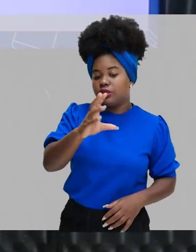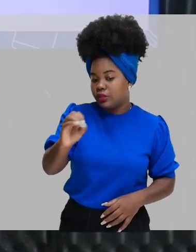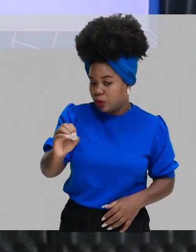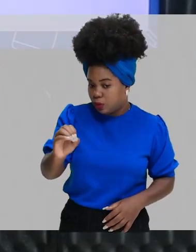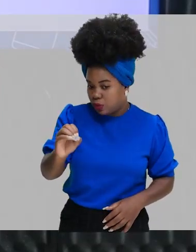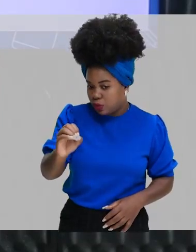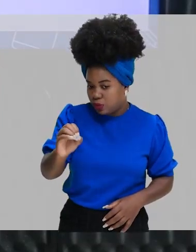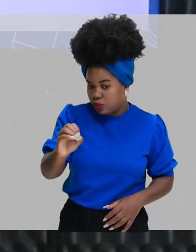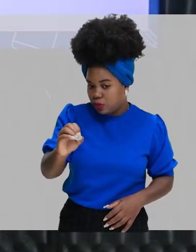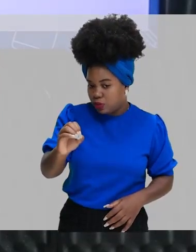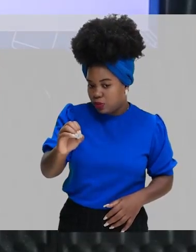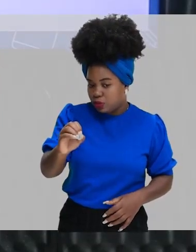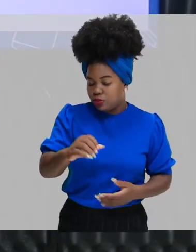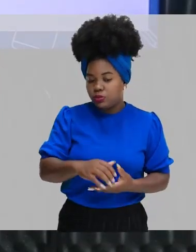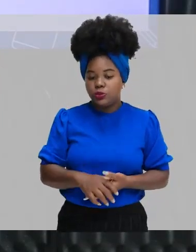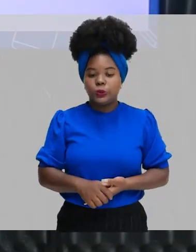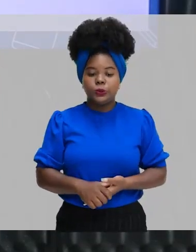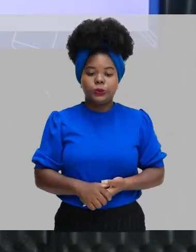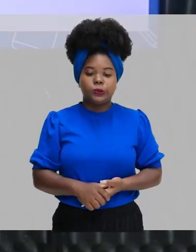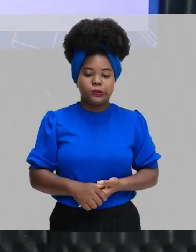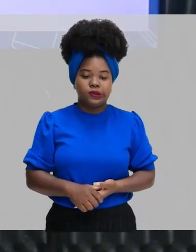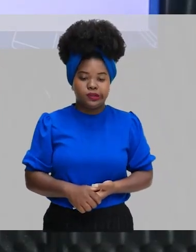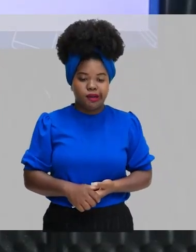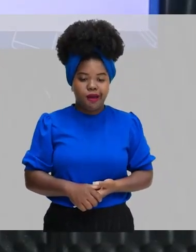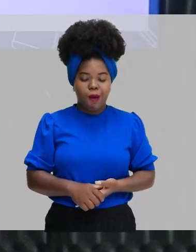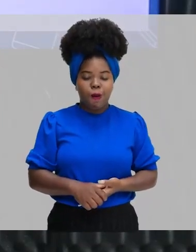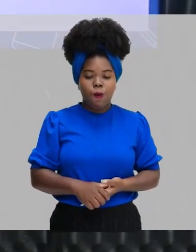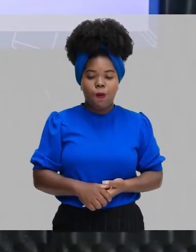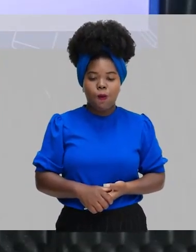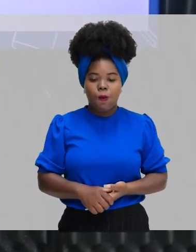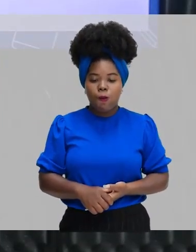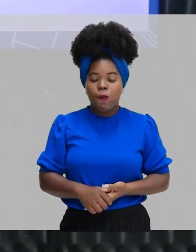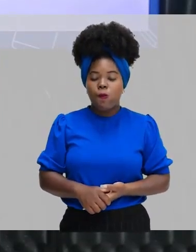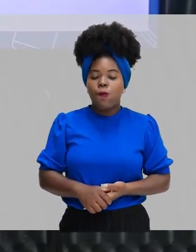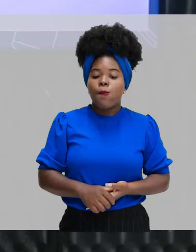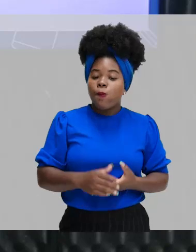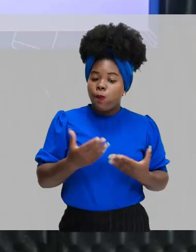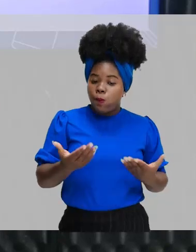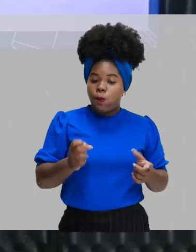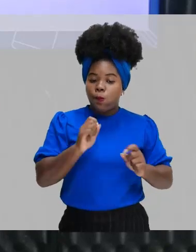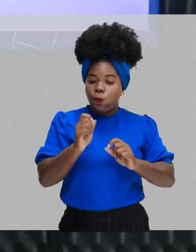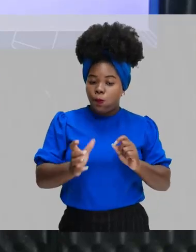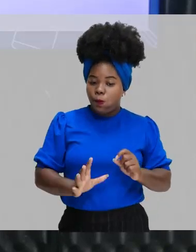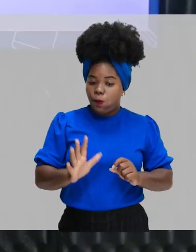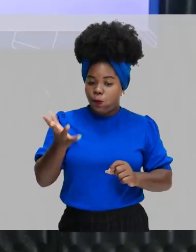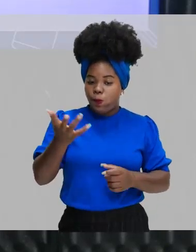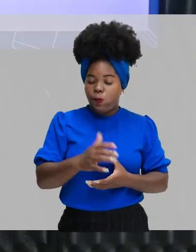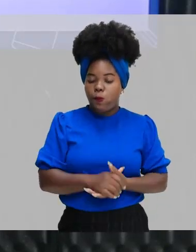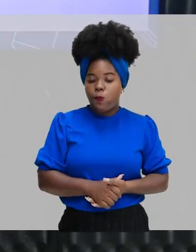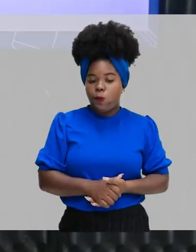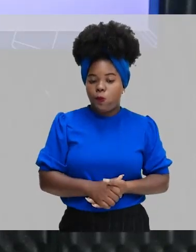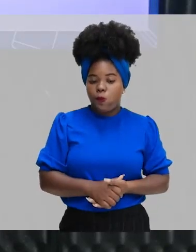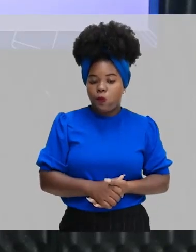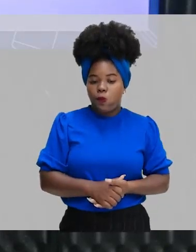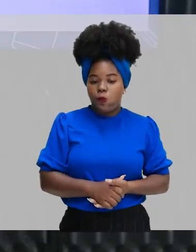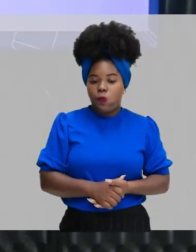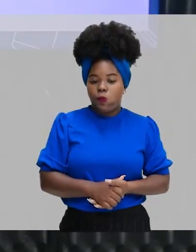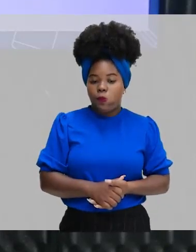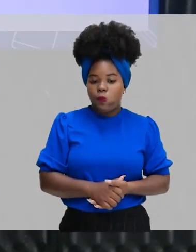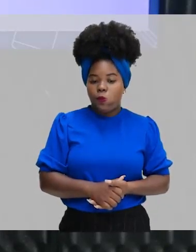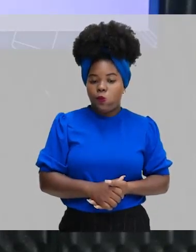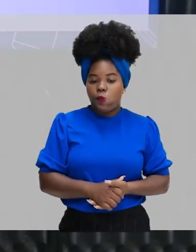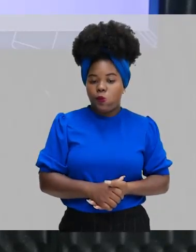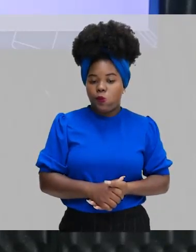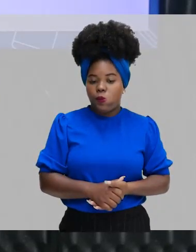ou ondas eletromagnéticas certo eh essas partículas ou ondas também elas